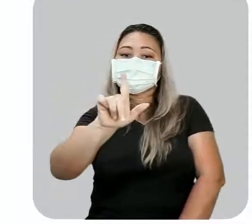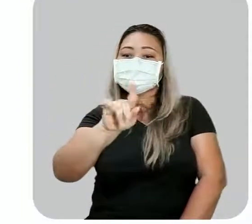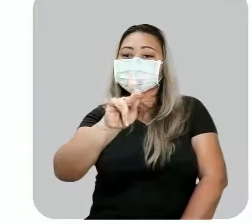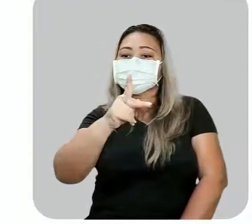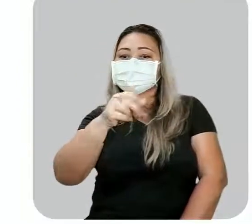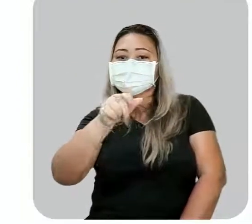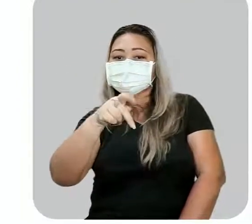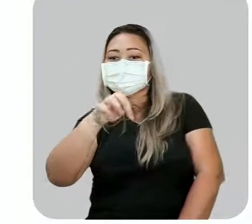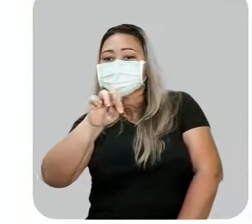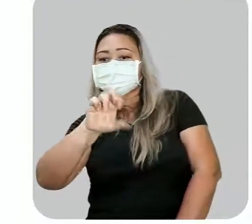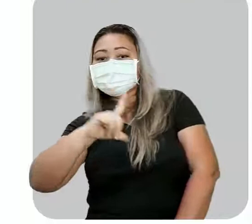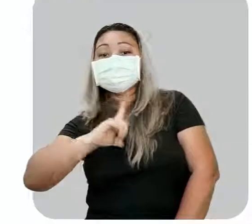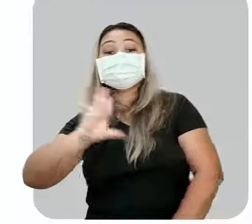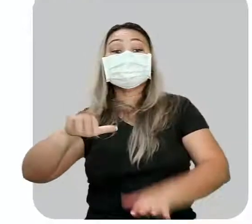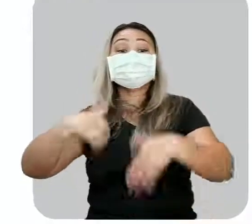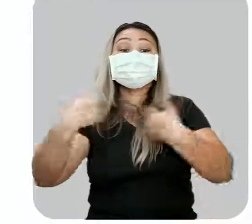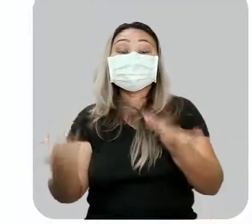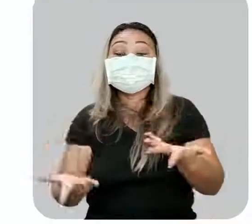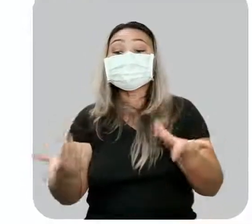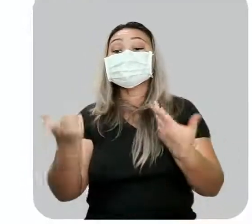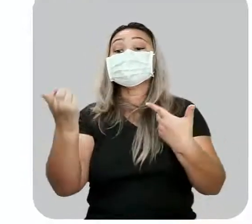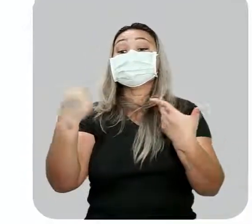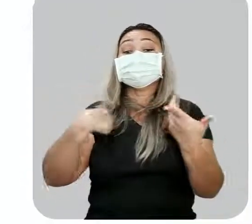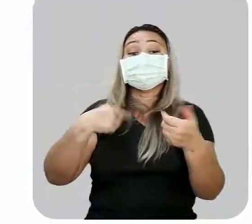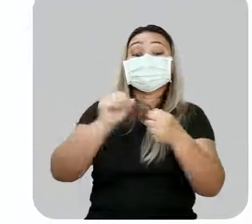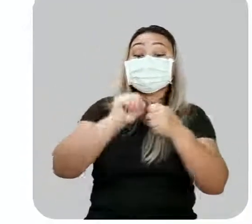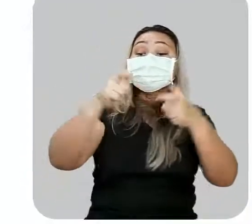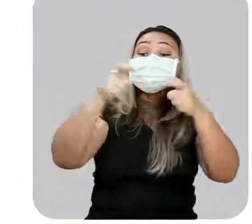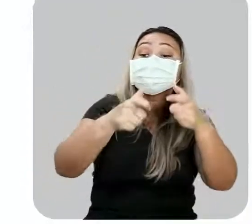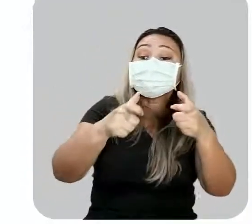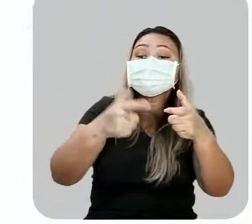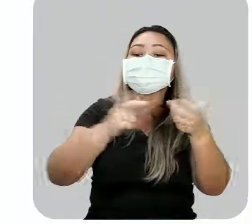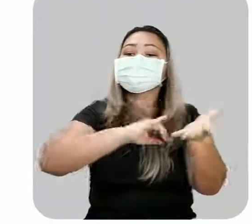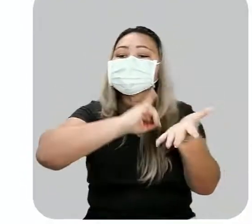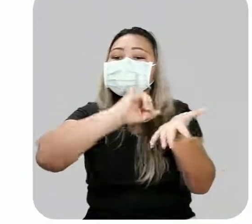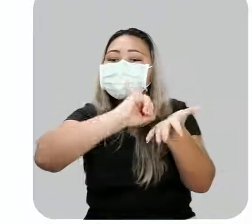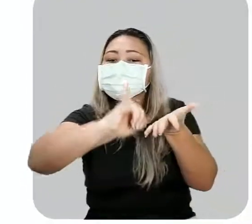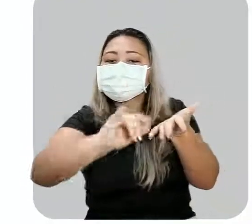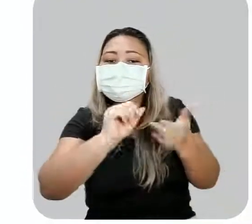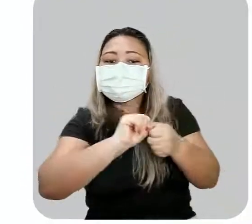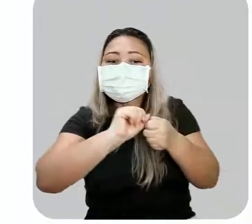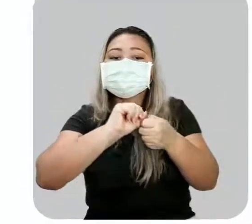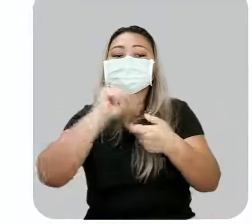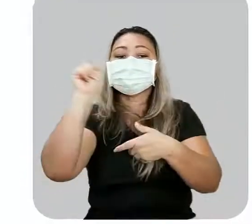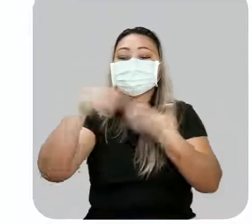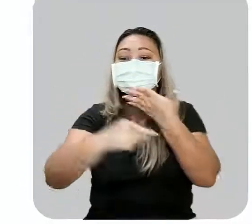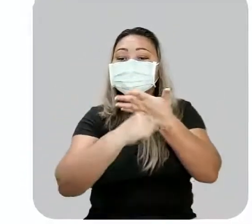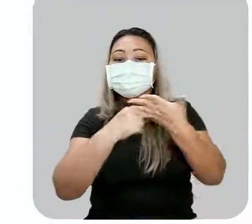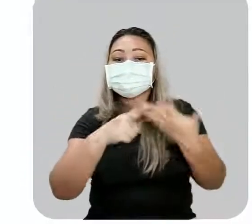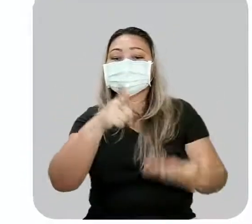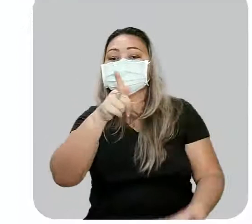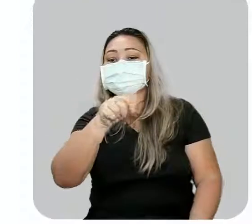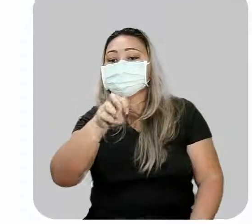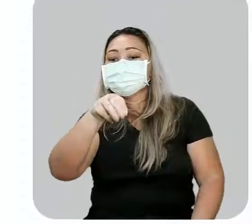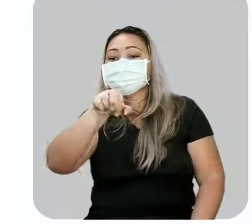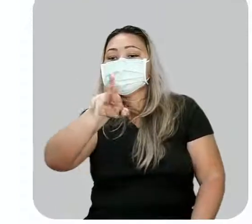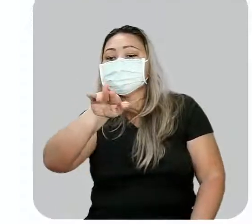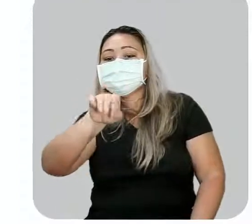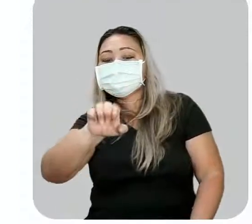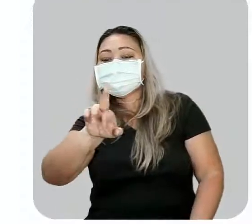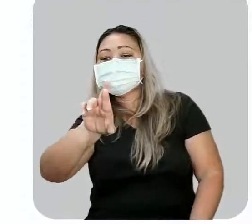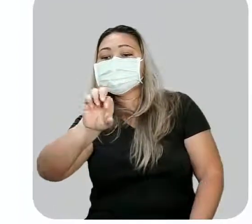regionalismo adquire nova dimensão com Guimarães Rosa e sua recriação dos costumes e da